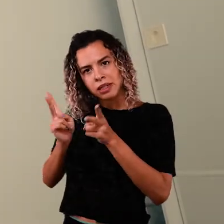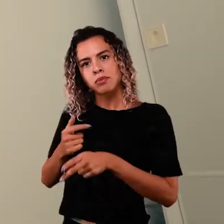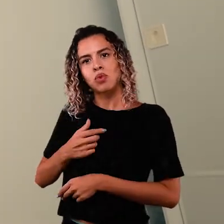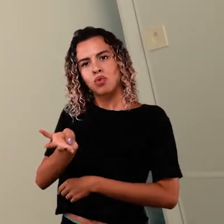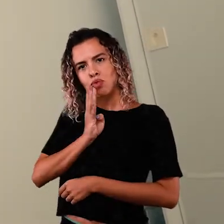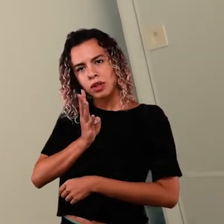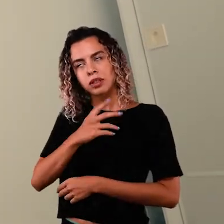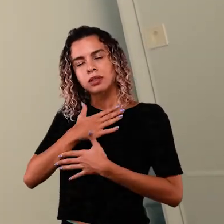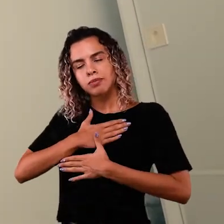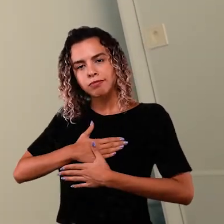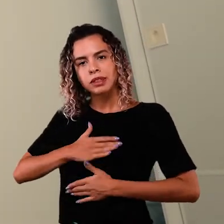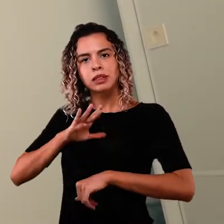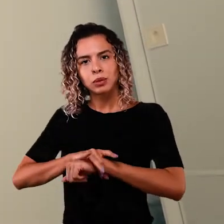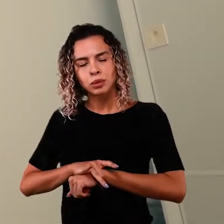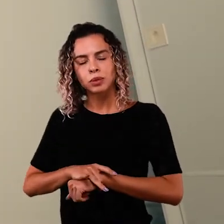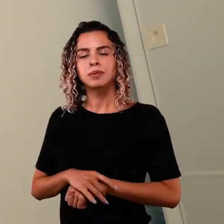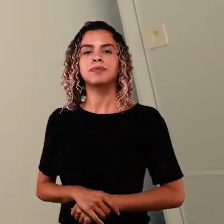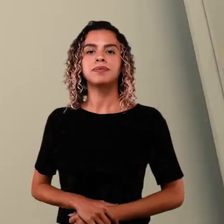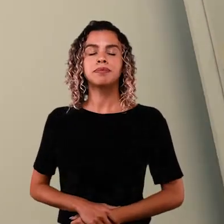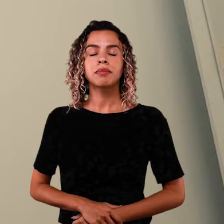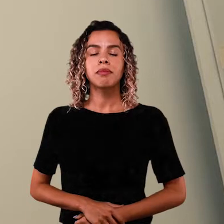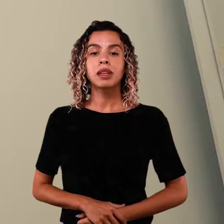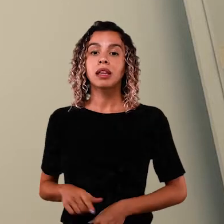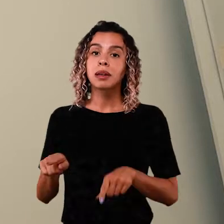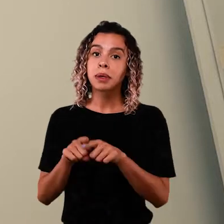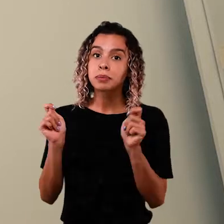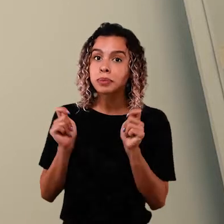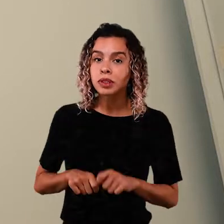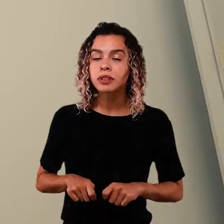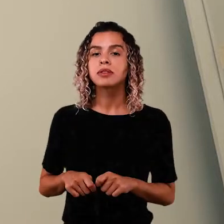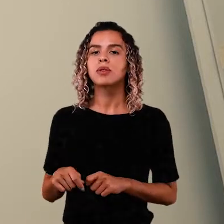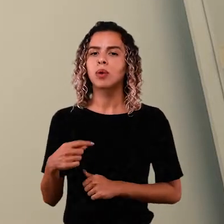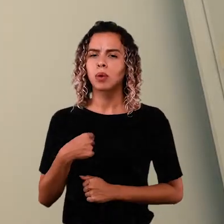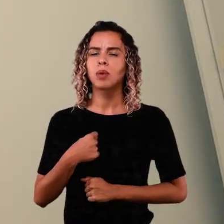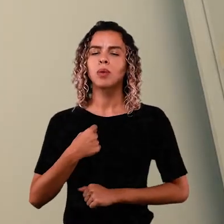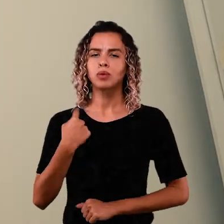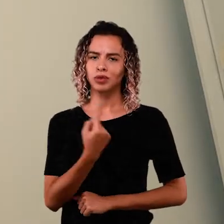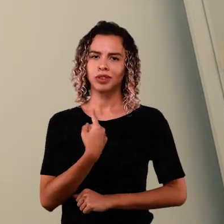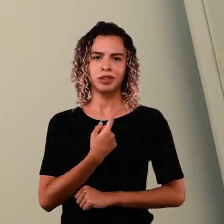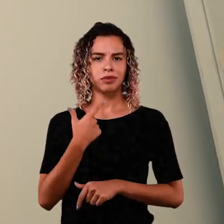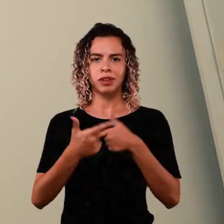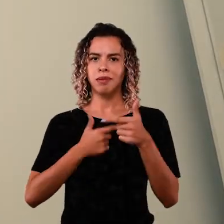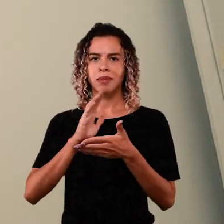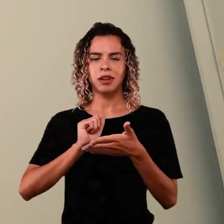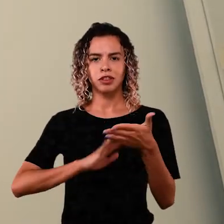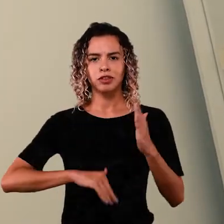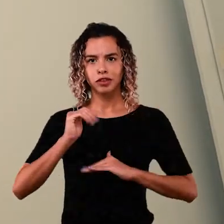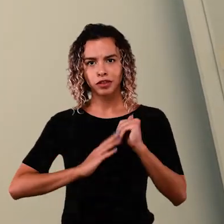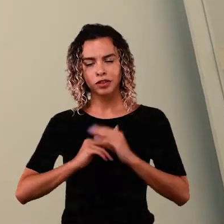mesmas pessoas que eu já conheço, para que eu me sinta mais à vontade. E quando existe a possibilidade também, eu faço trabalhos